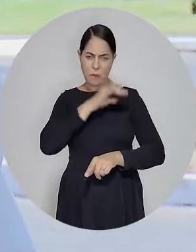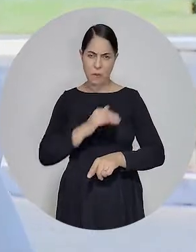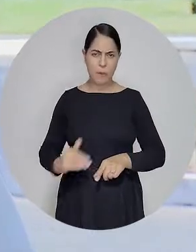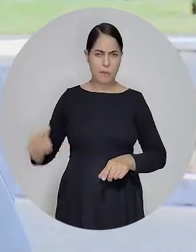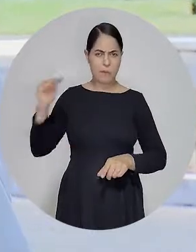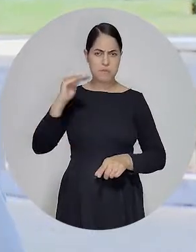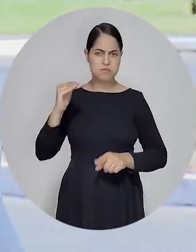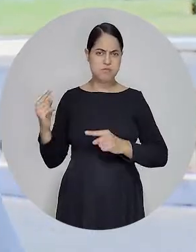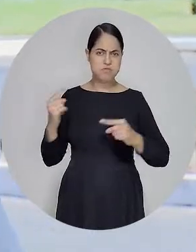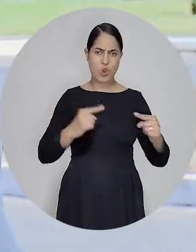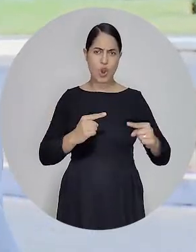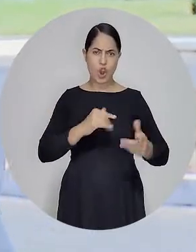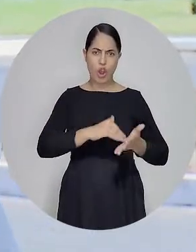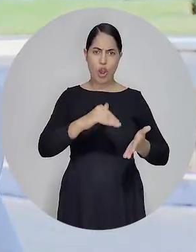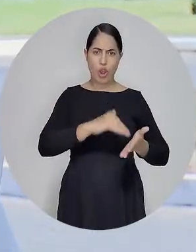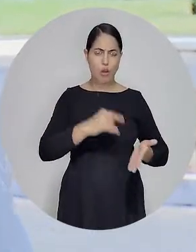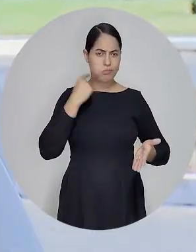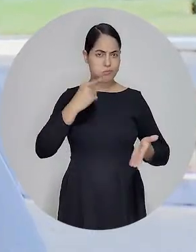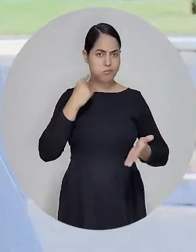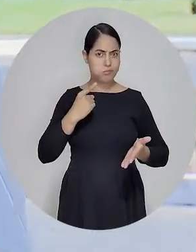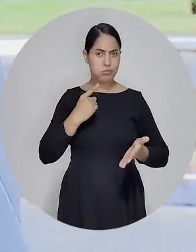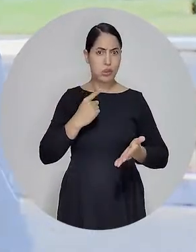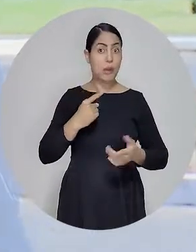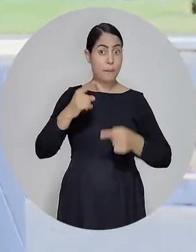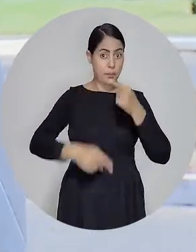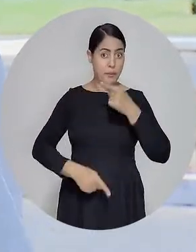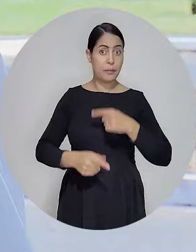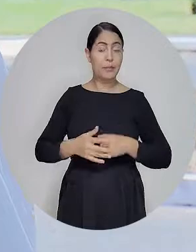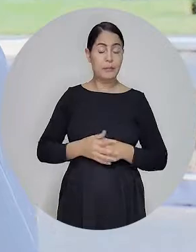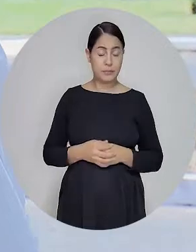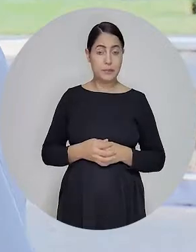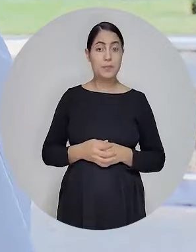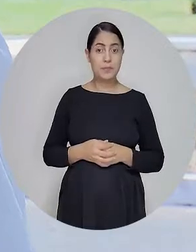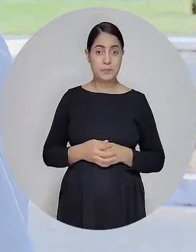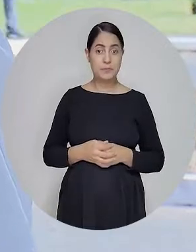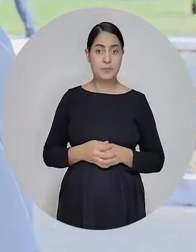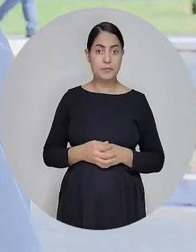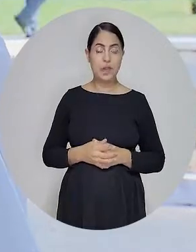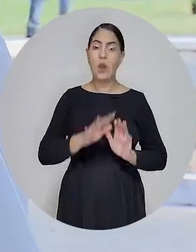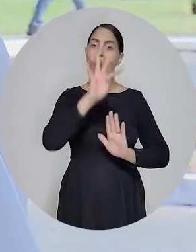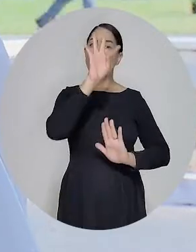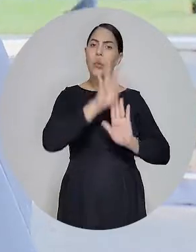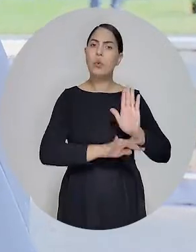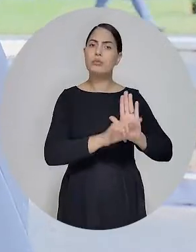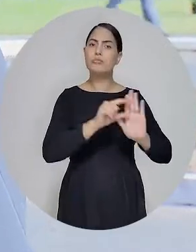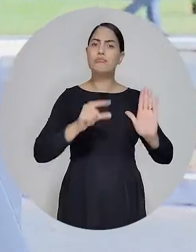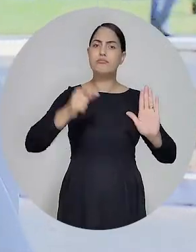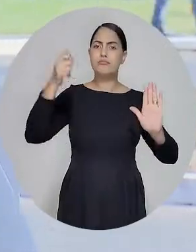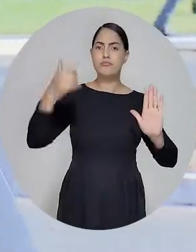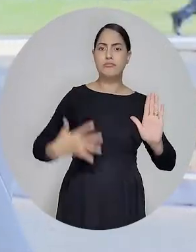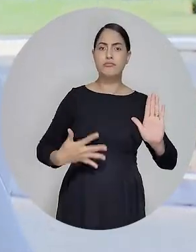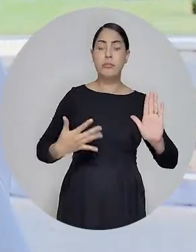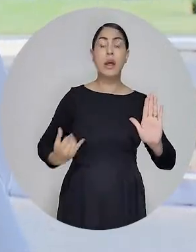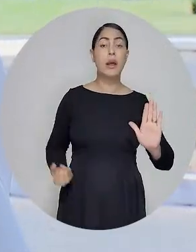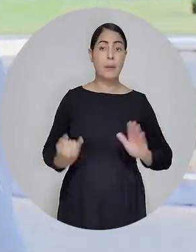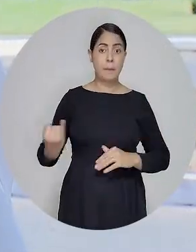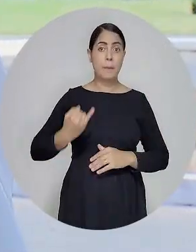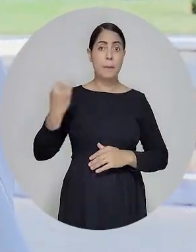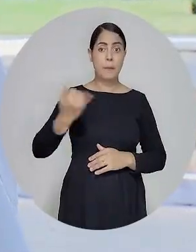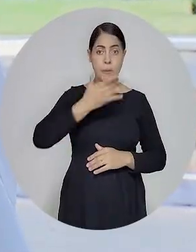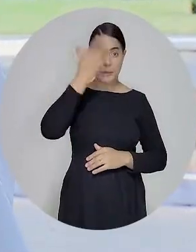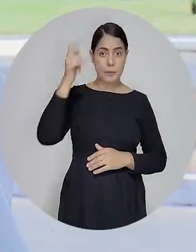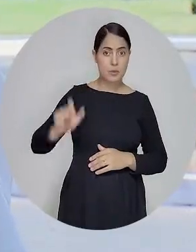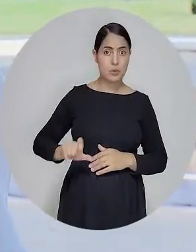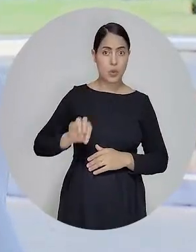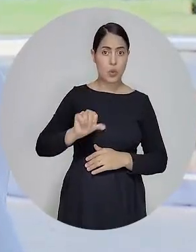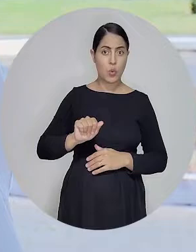coibir abusos e excessos arbitrários contra escritórios de advocacia. O trecho prevê a exigência da presença